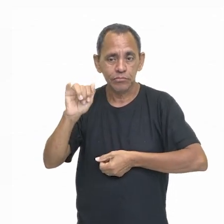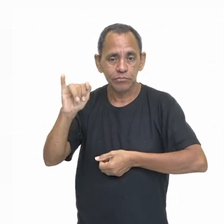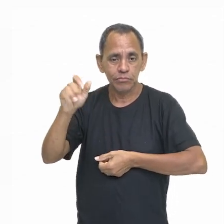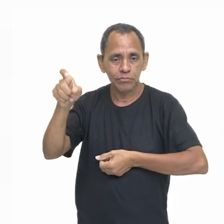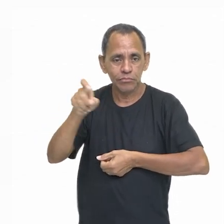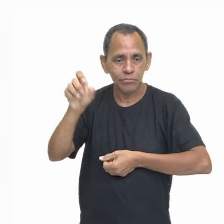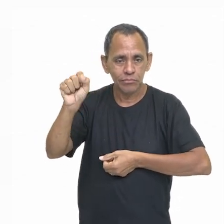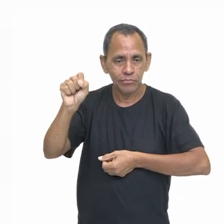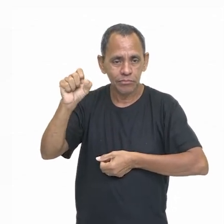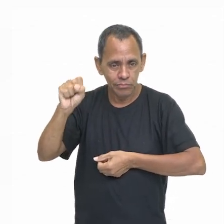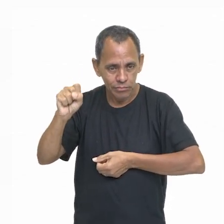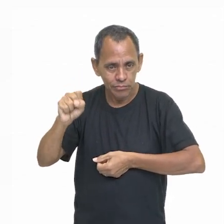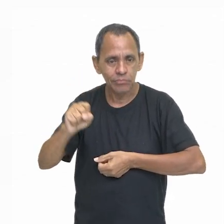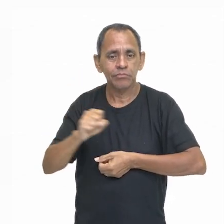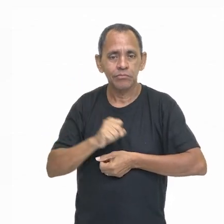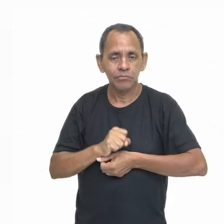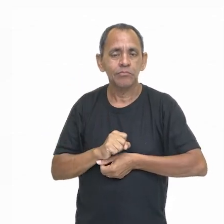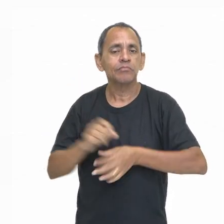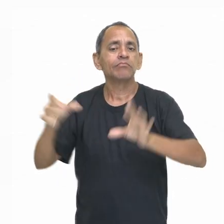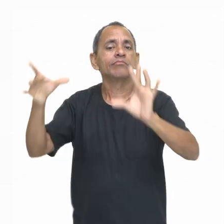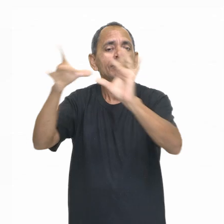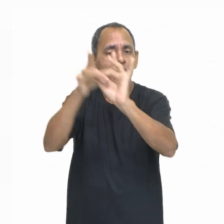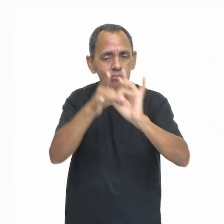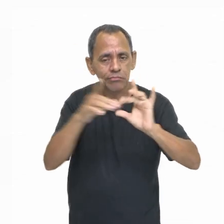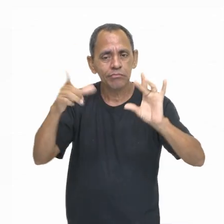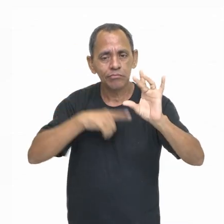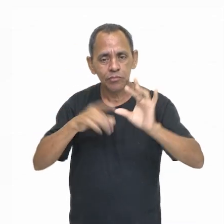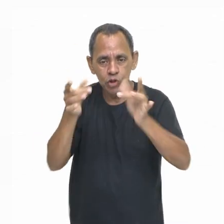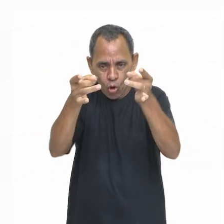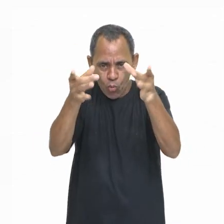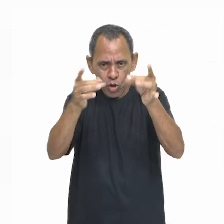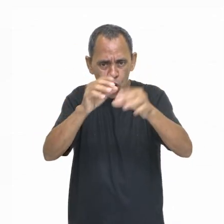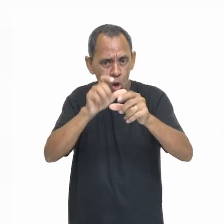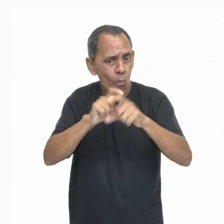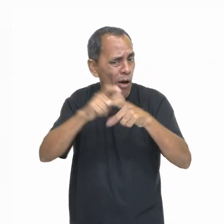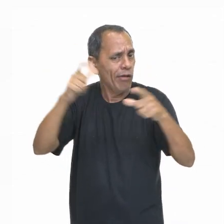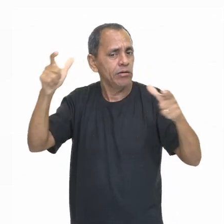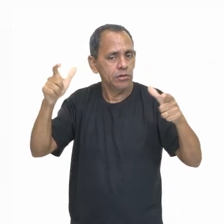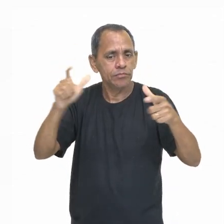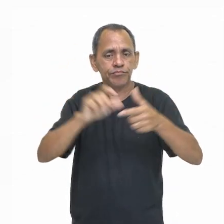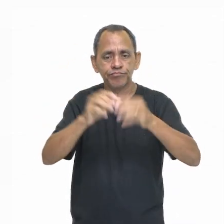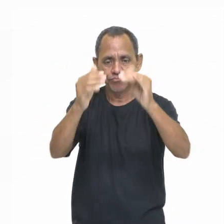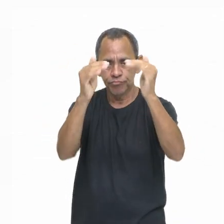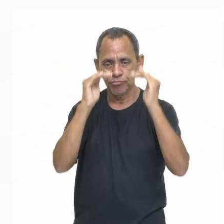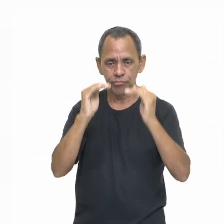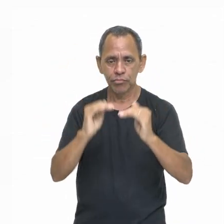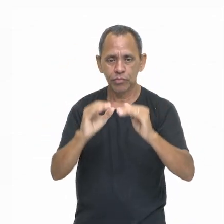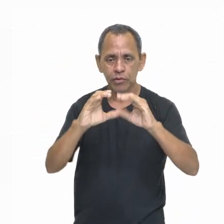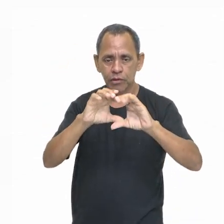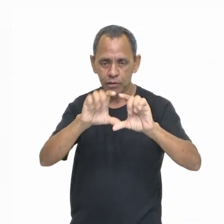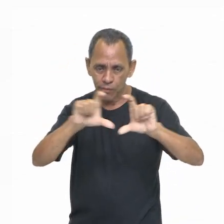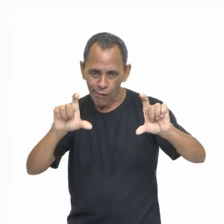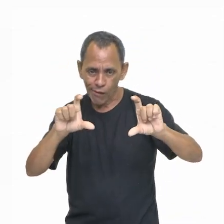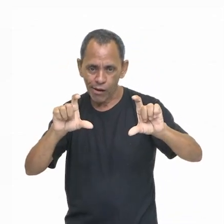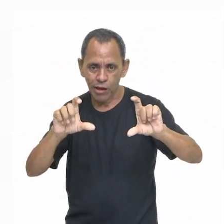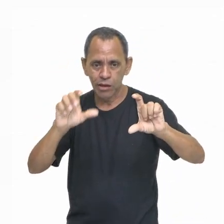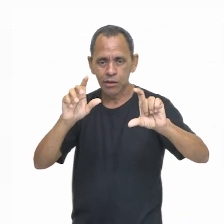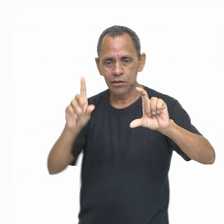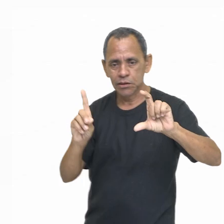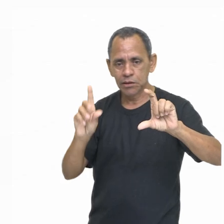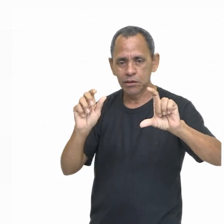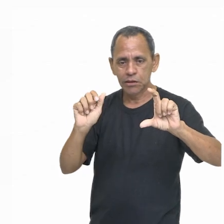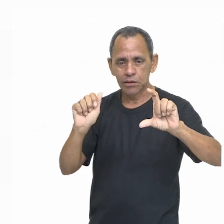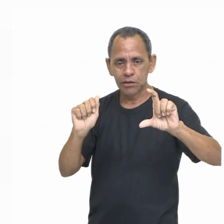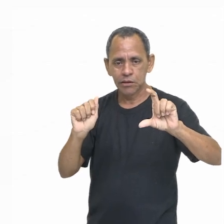com o comércio, que na sua grande maioria, né, eram comerciantes. Abaixo dos vaixas você vai